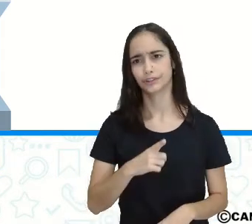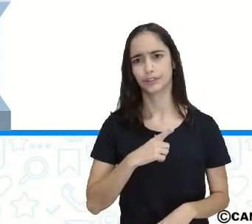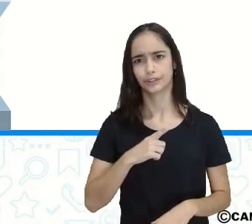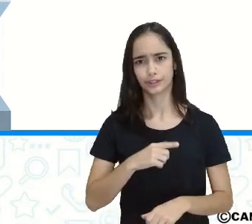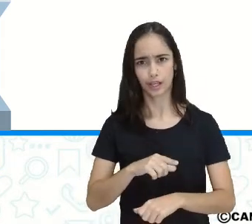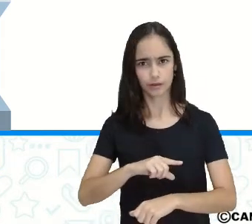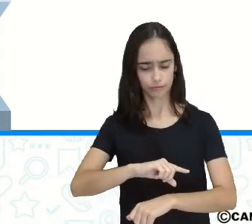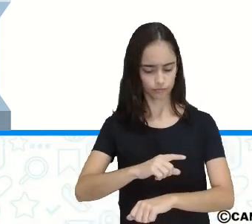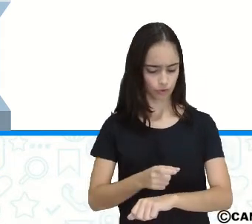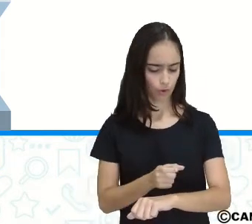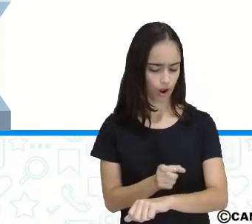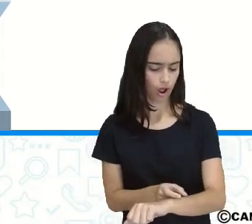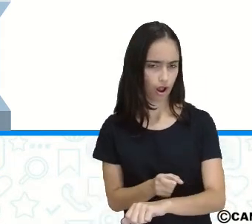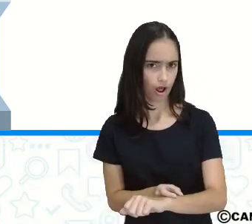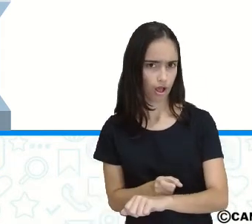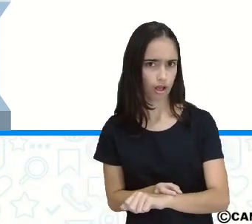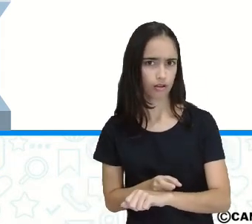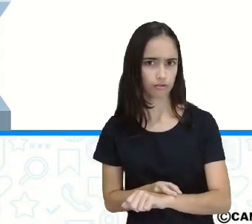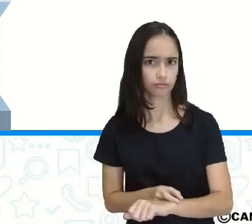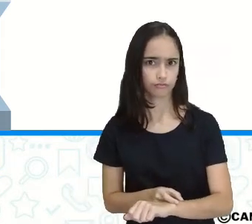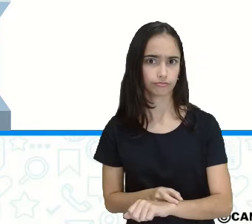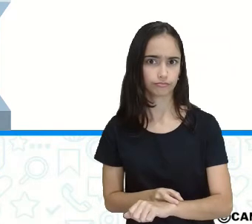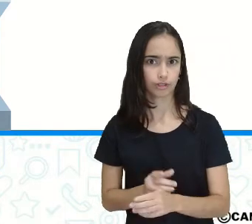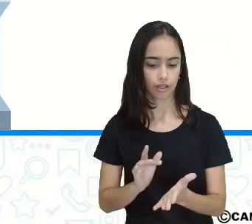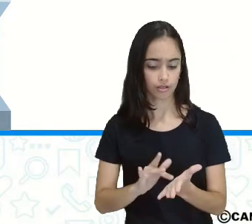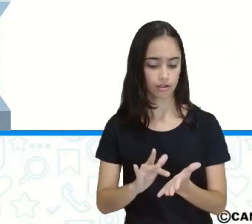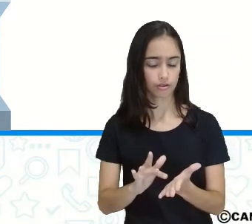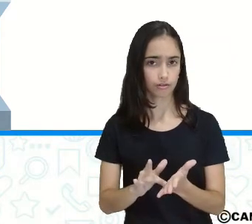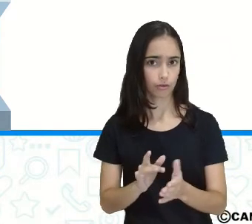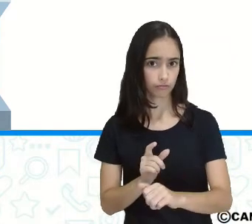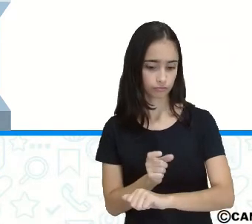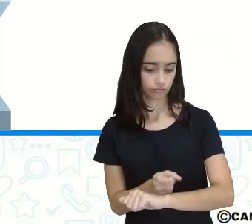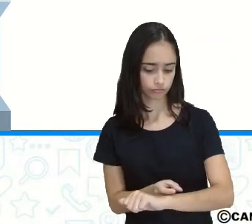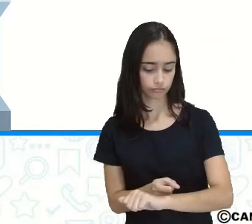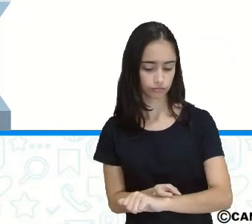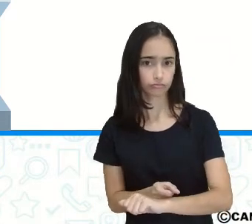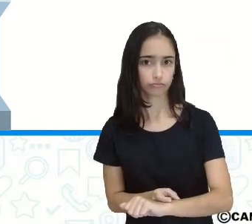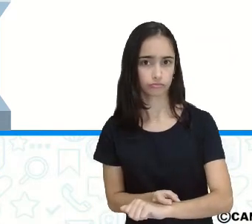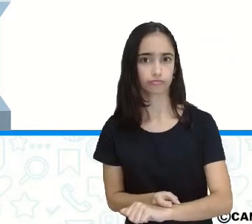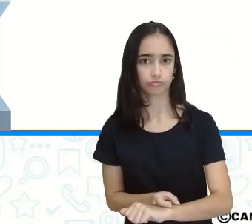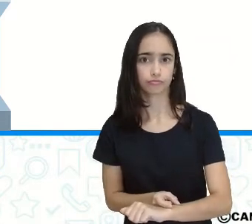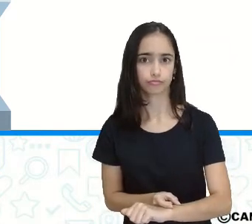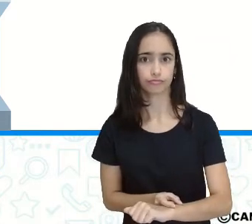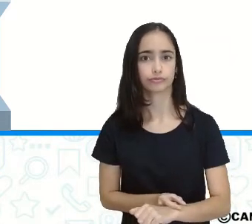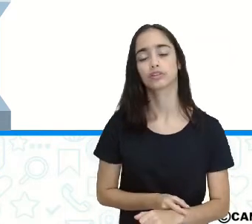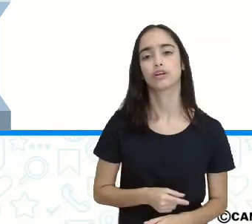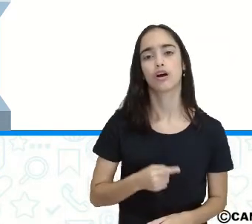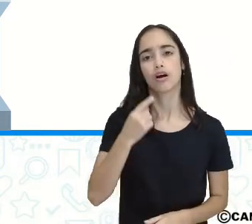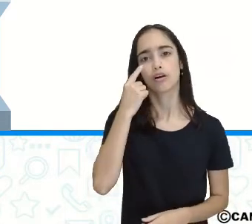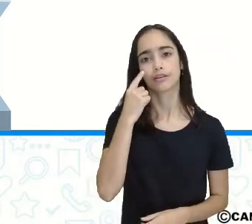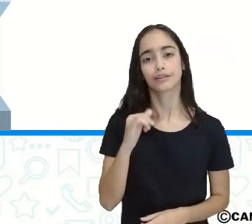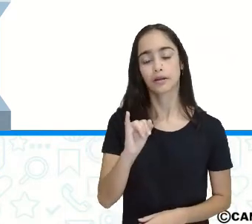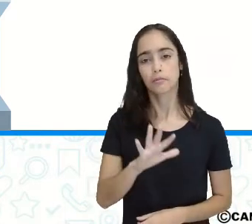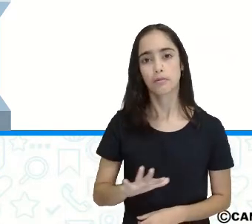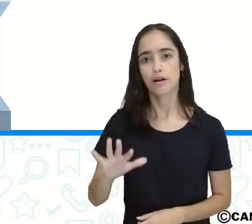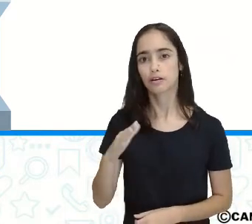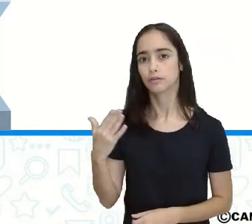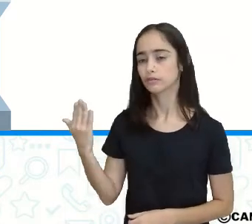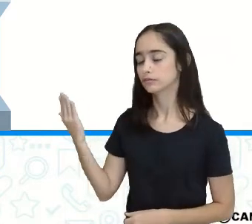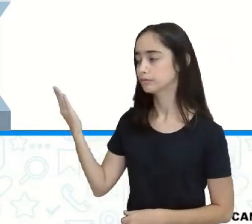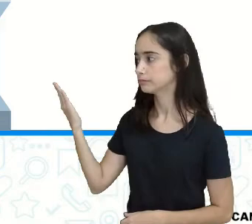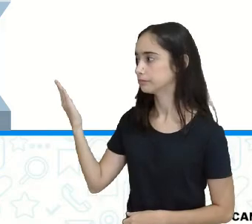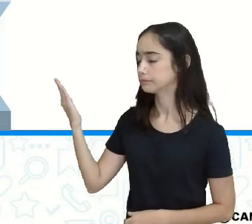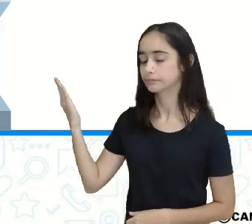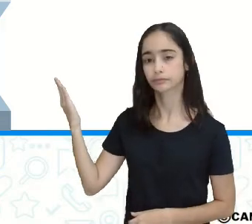digital, relógio analógico, né? O digital é aquele ali de pulso que eu coloquei ali para vocês, o analógico é esse de ponteiros,